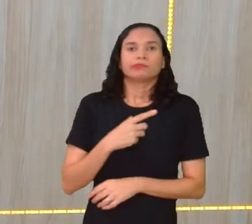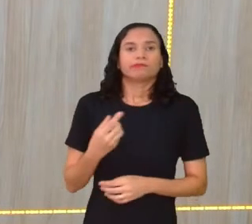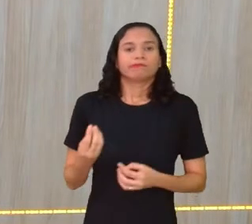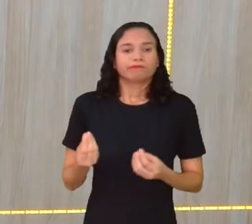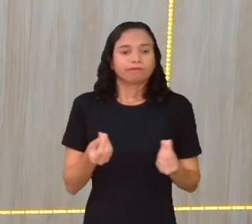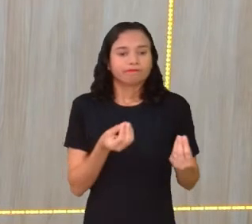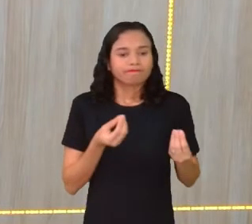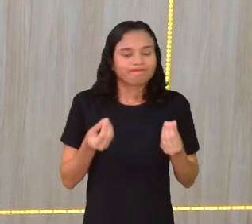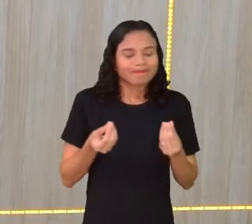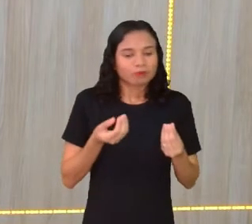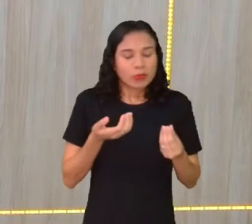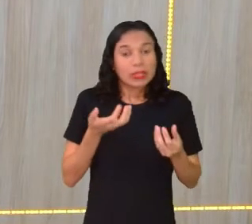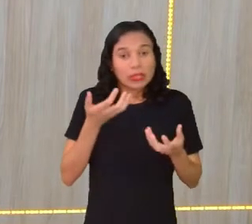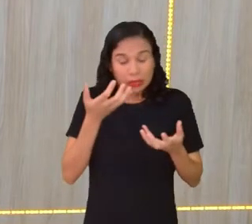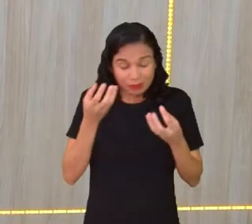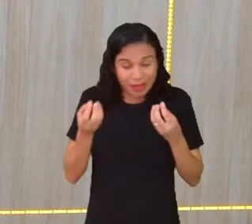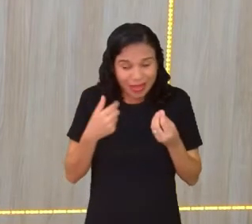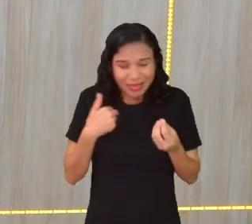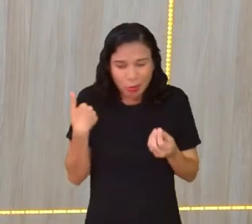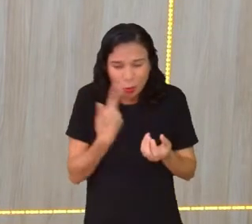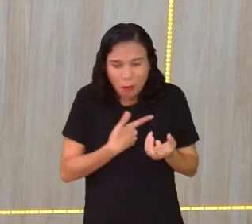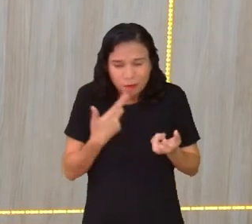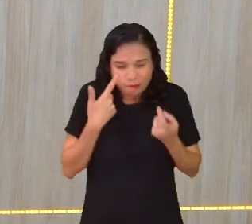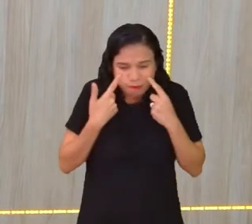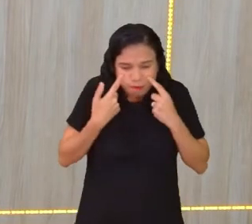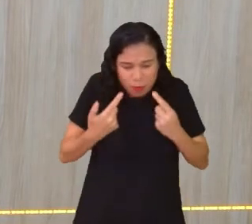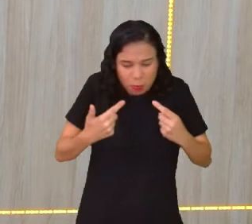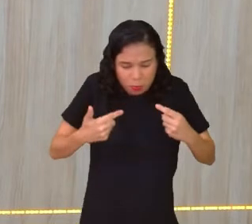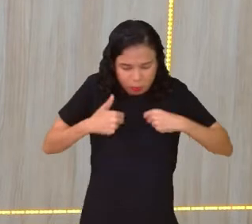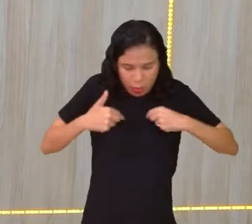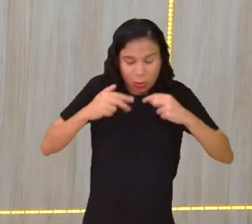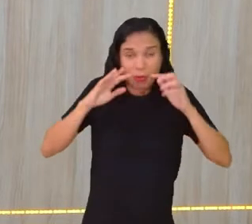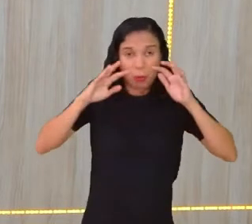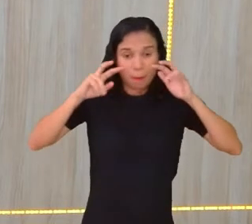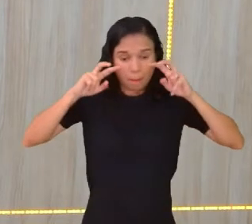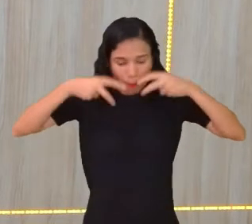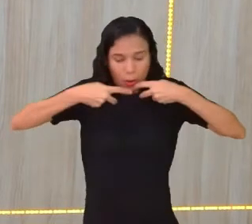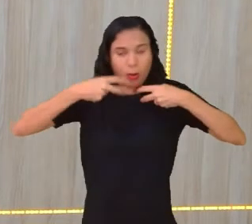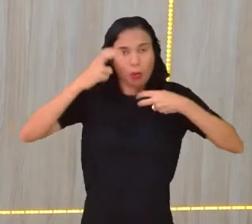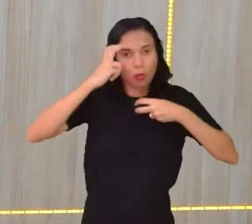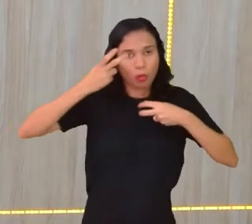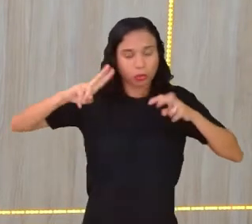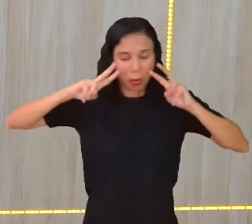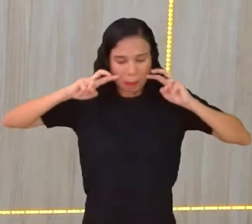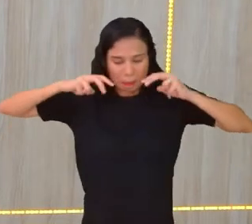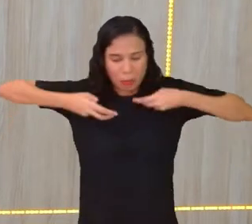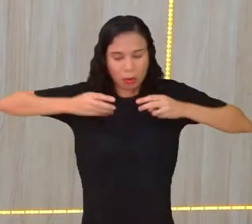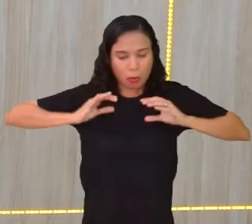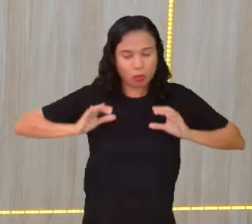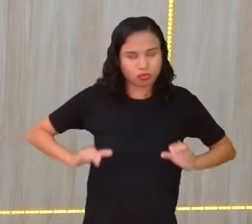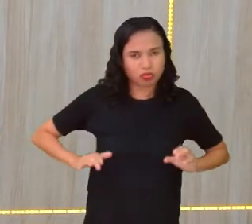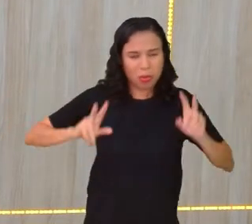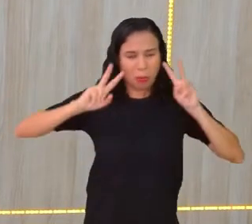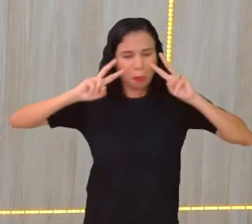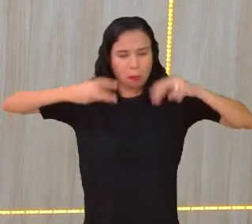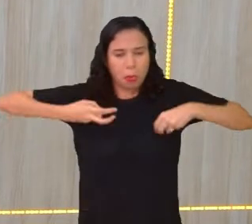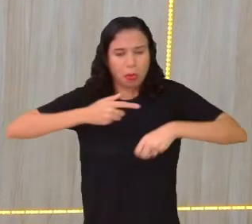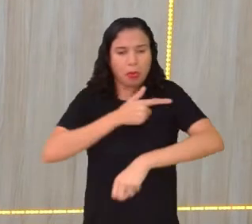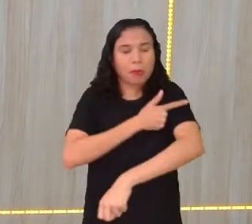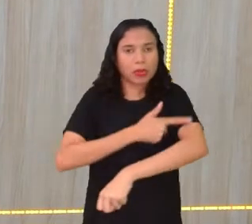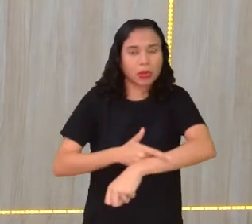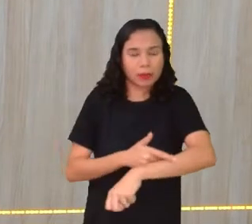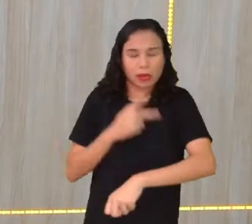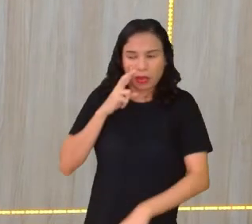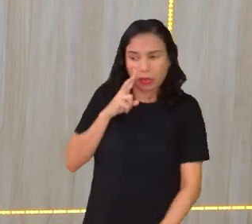leva tão a sério, né, os nossos costumes, a nossa cultura, que a gente tende a olhar para a cultura do outro